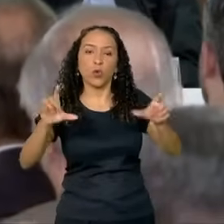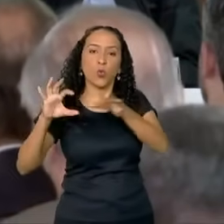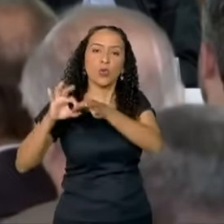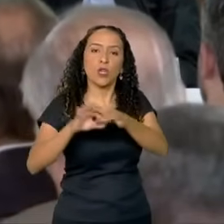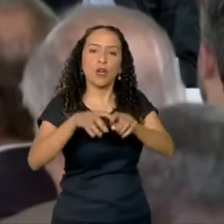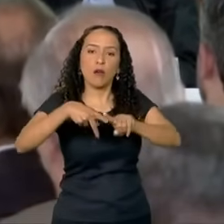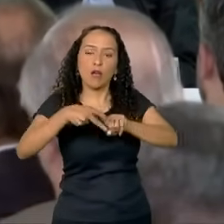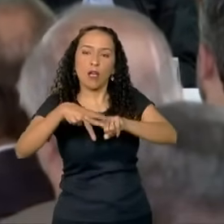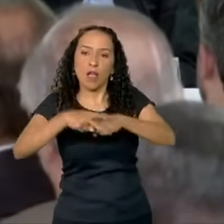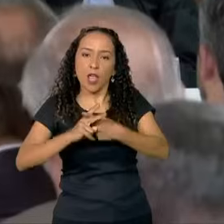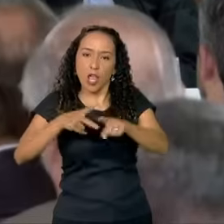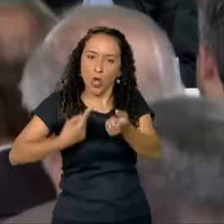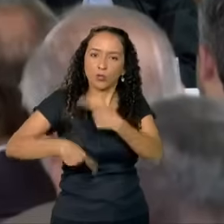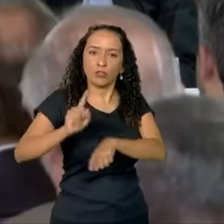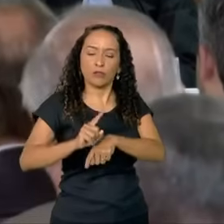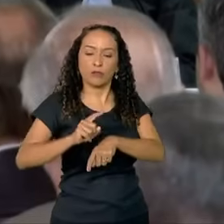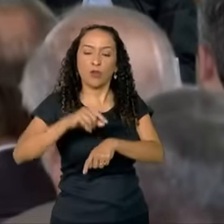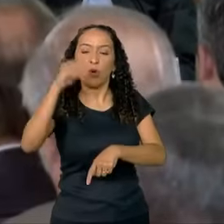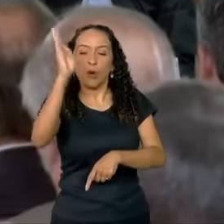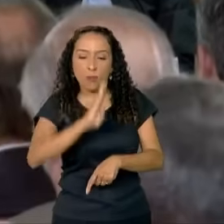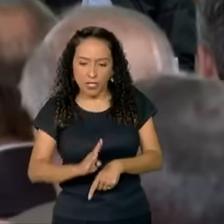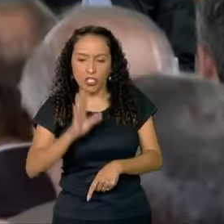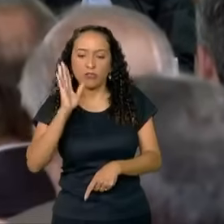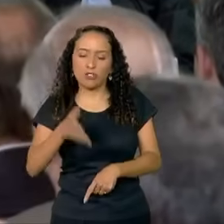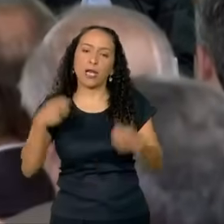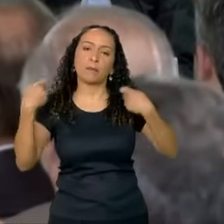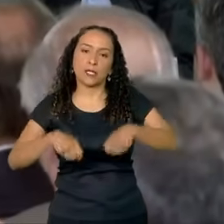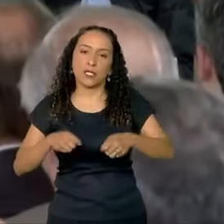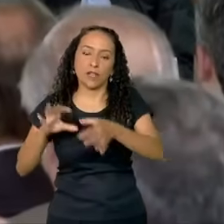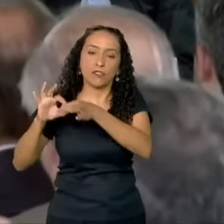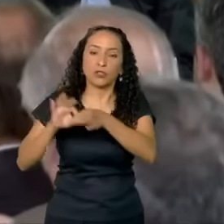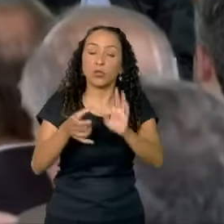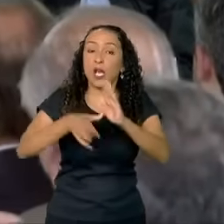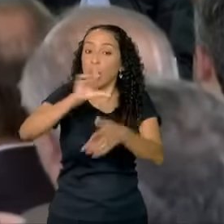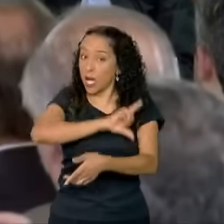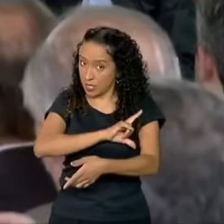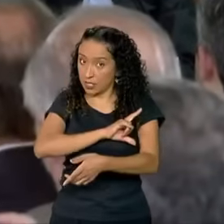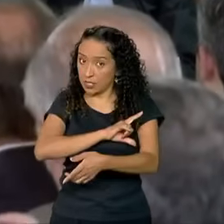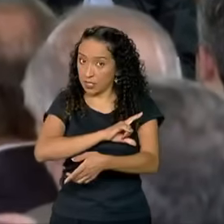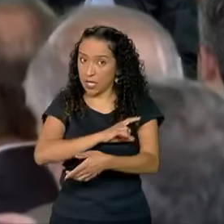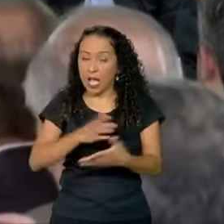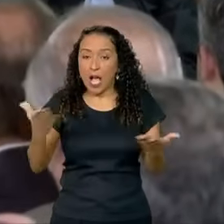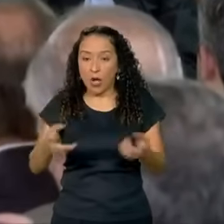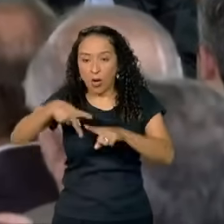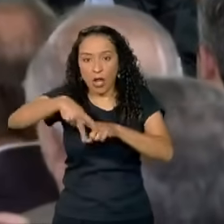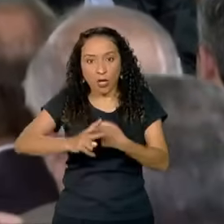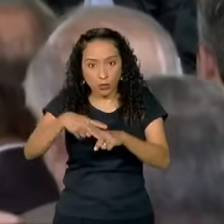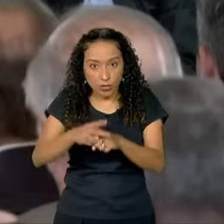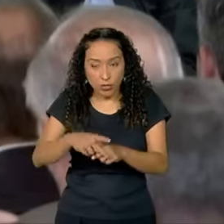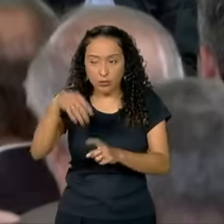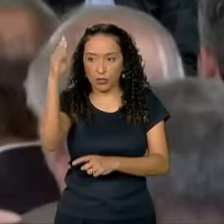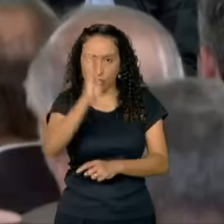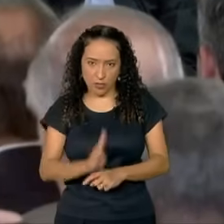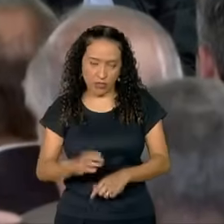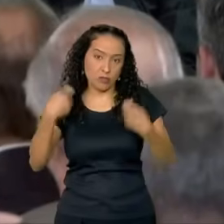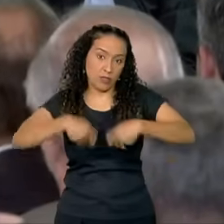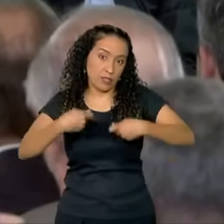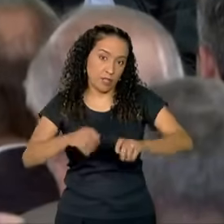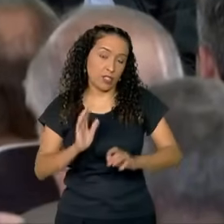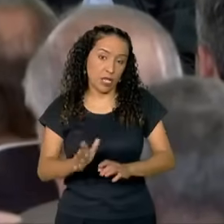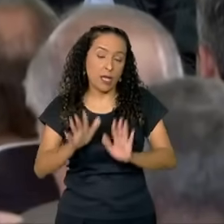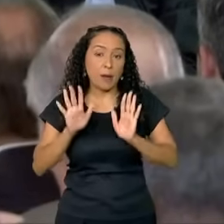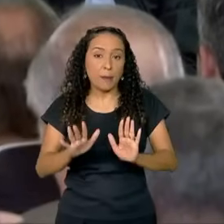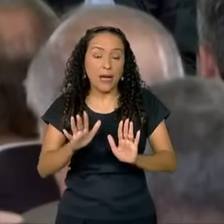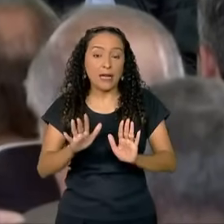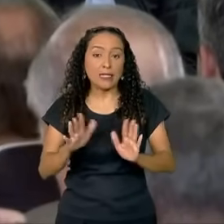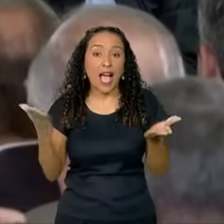reconstrução. O Brasil já precisava de união antes disso tudo. E a reconstrução do país já era necessária,